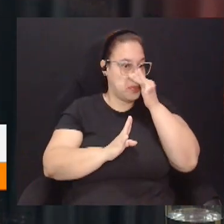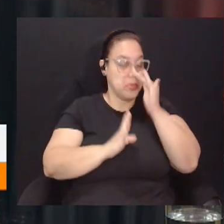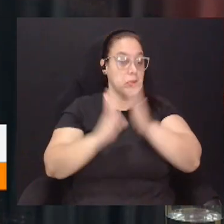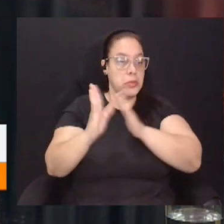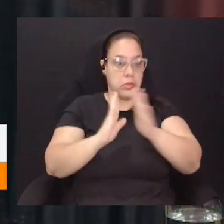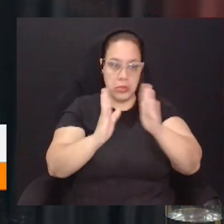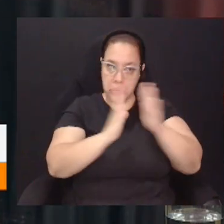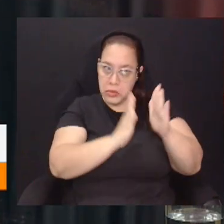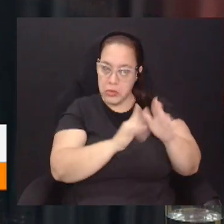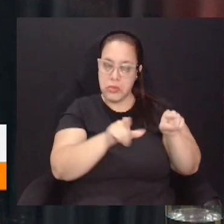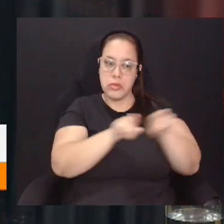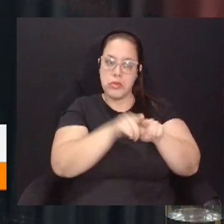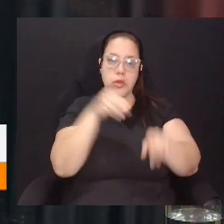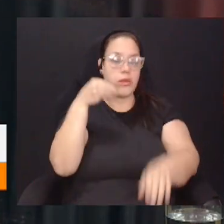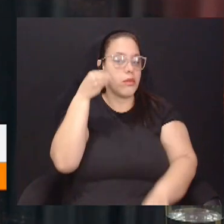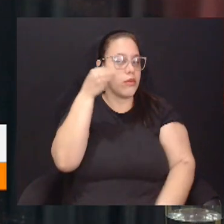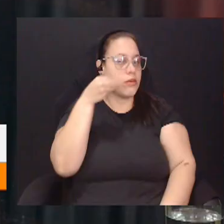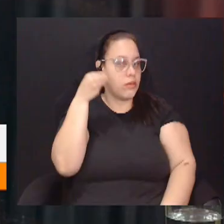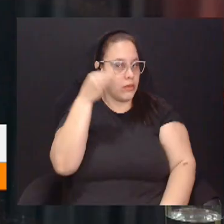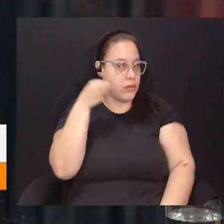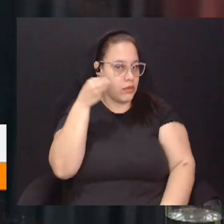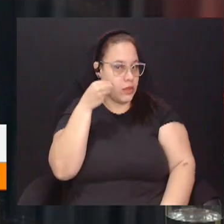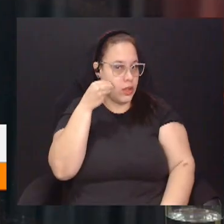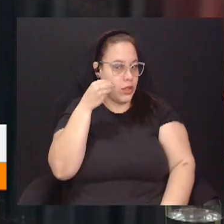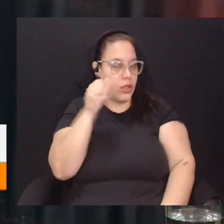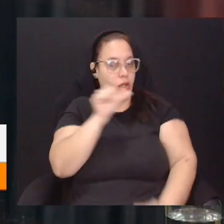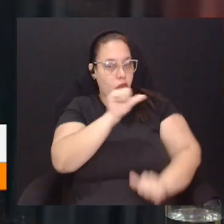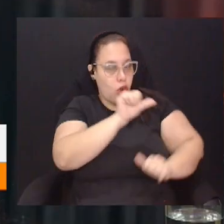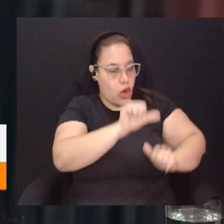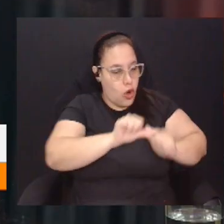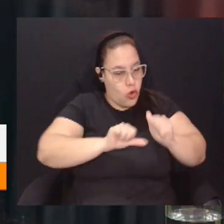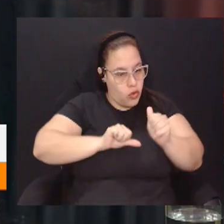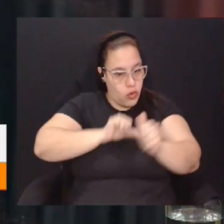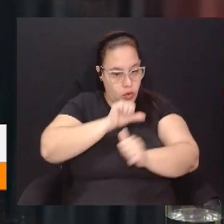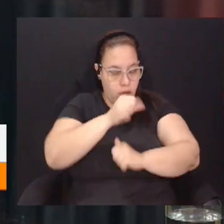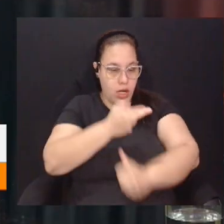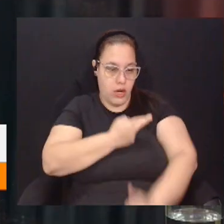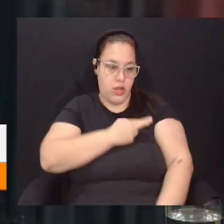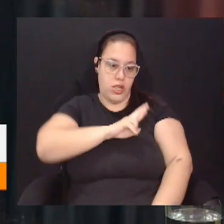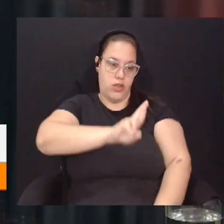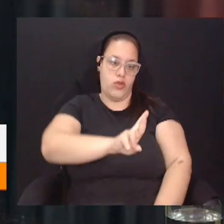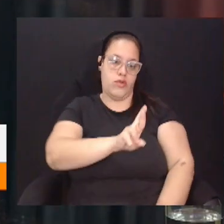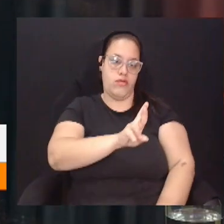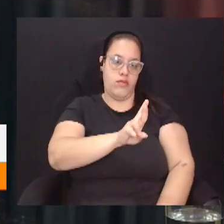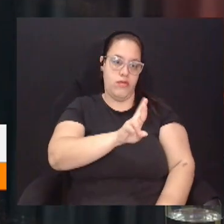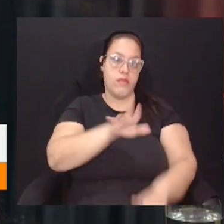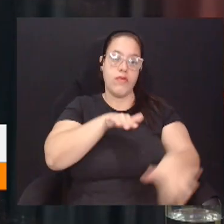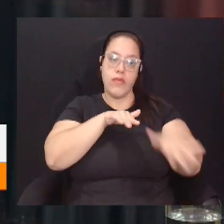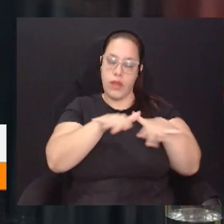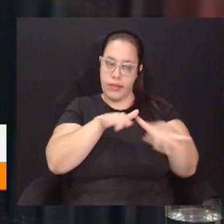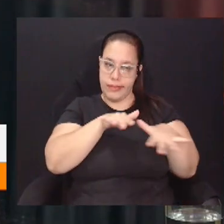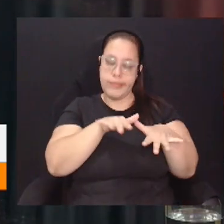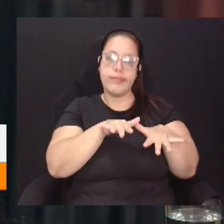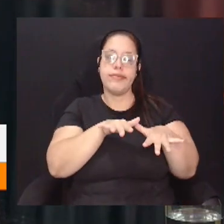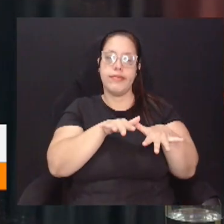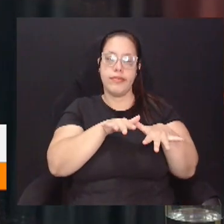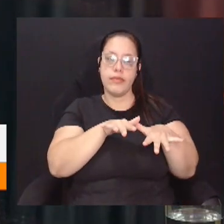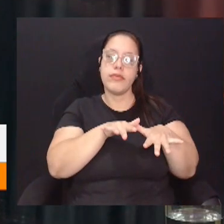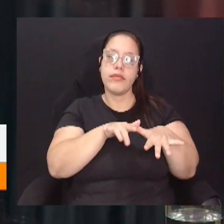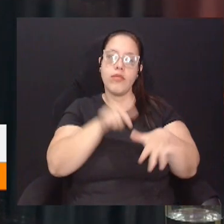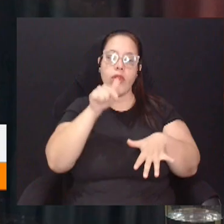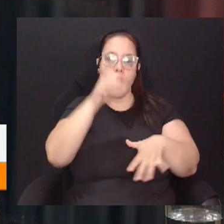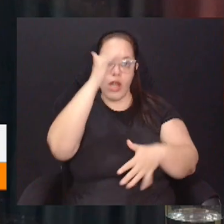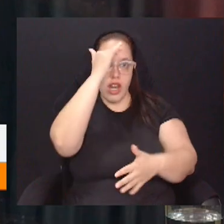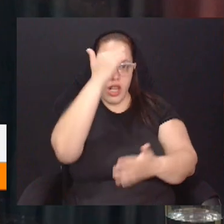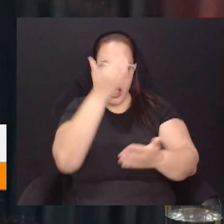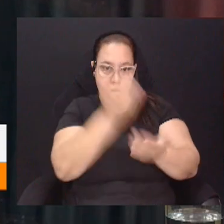de experiências e de renovações Uhum. religiosas. É um momento em que aqueles que acreditam